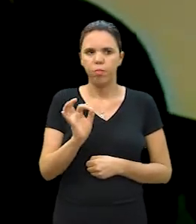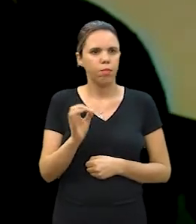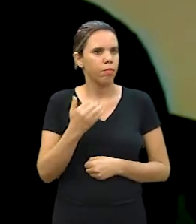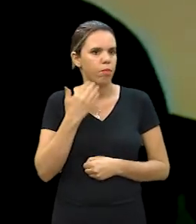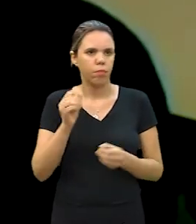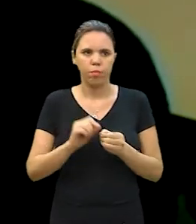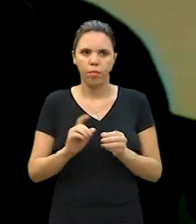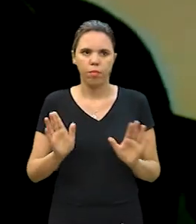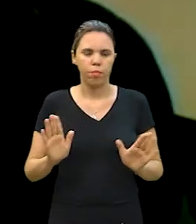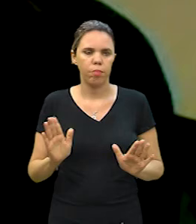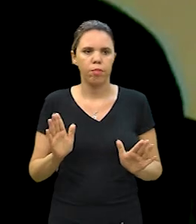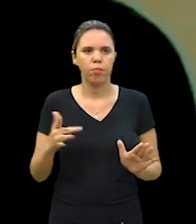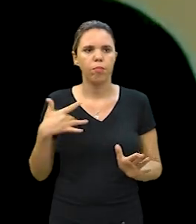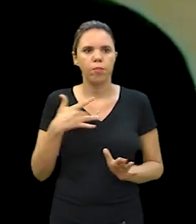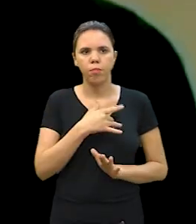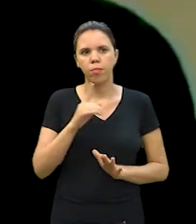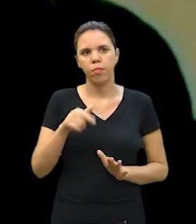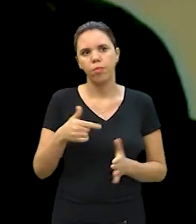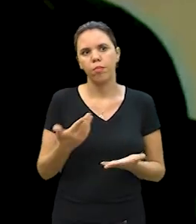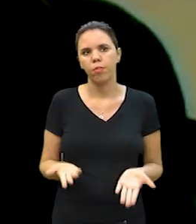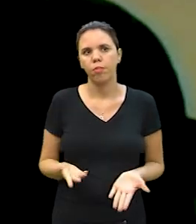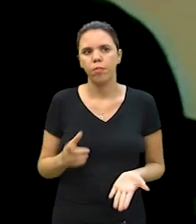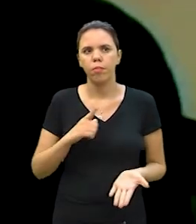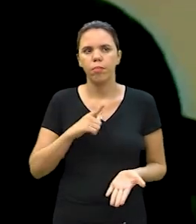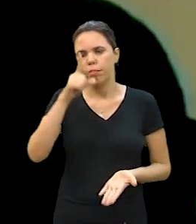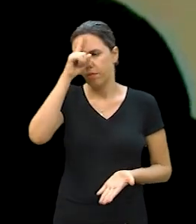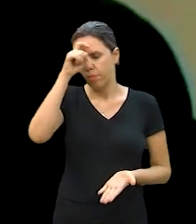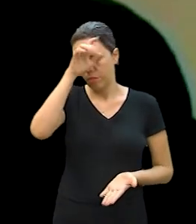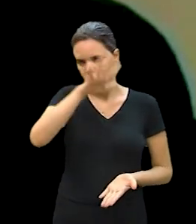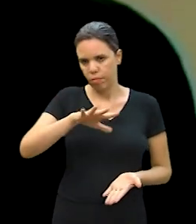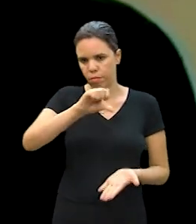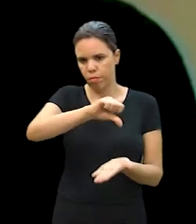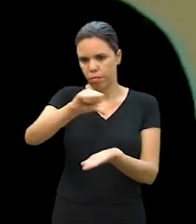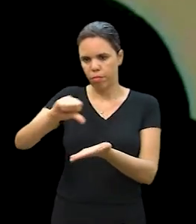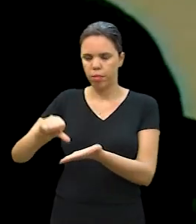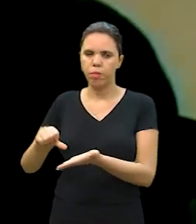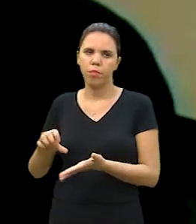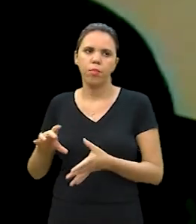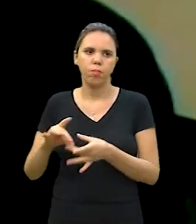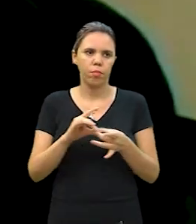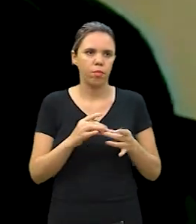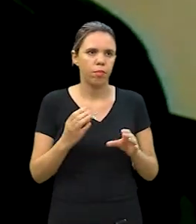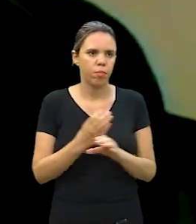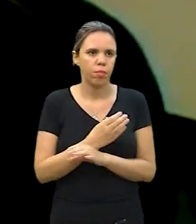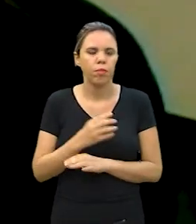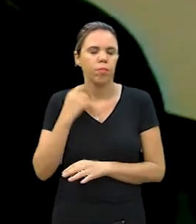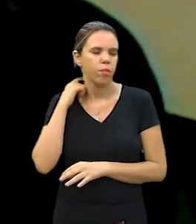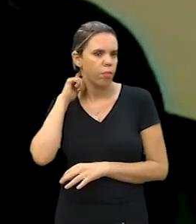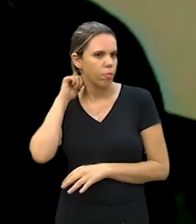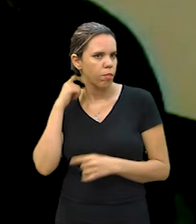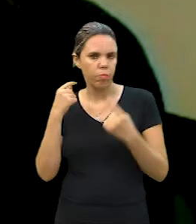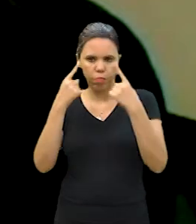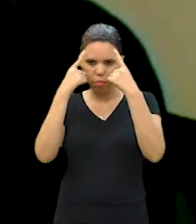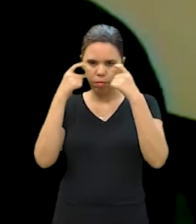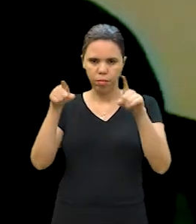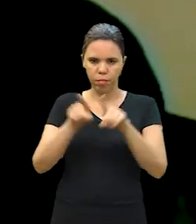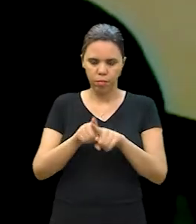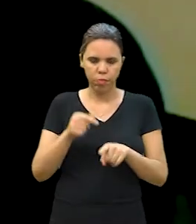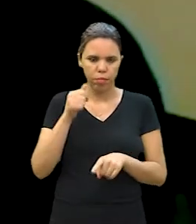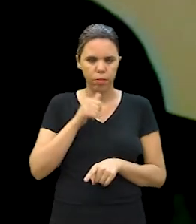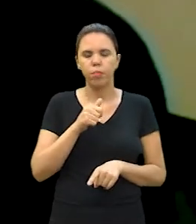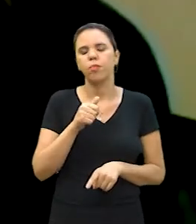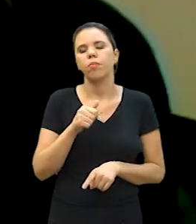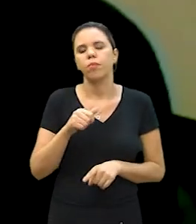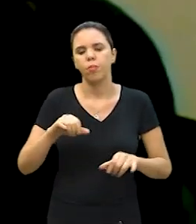vai dar conta de fazer. A saúde é um desses. Nós temos hospitais regionalizados, a questão da violência